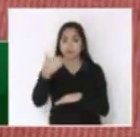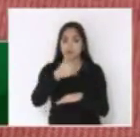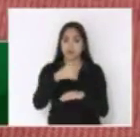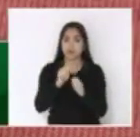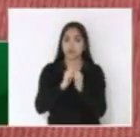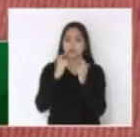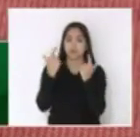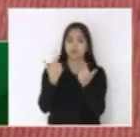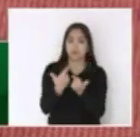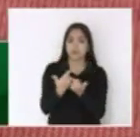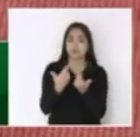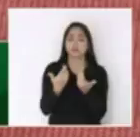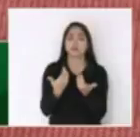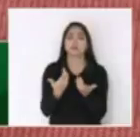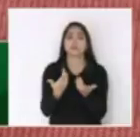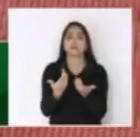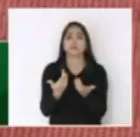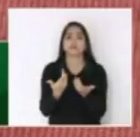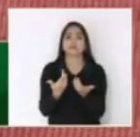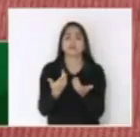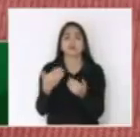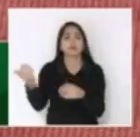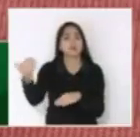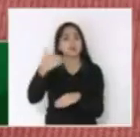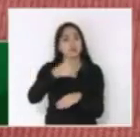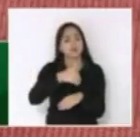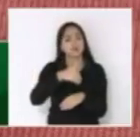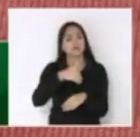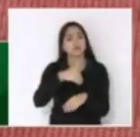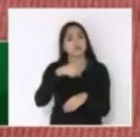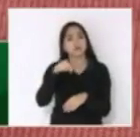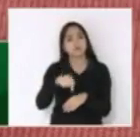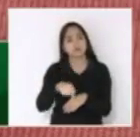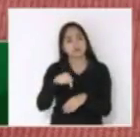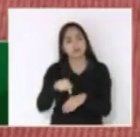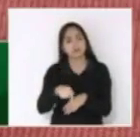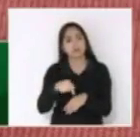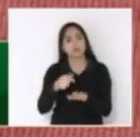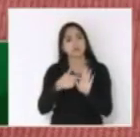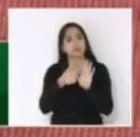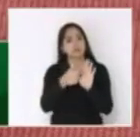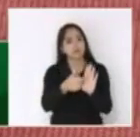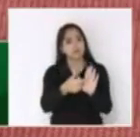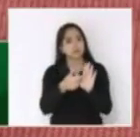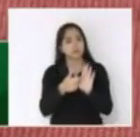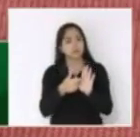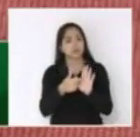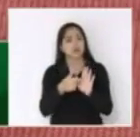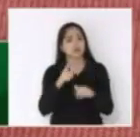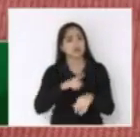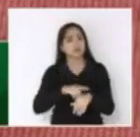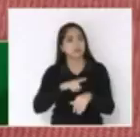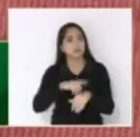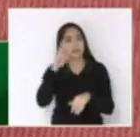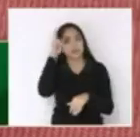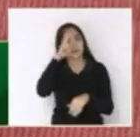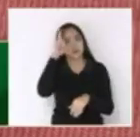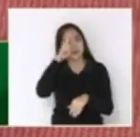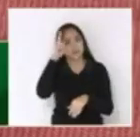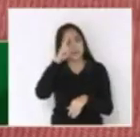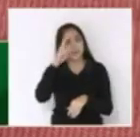casa, por terem nos proporcionado esse momento de recordações, de reflexão, que nos remete ao passado,